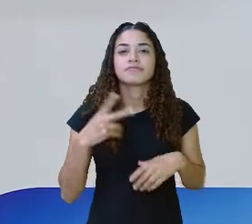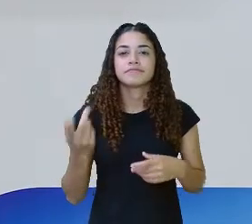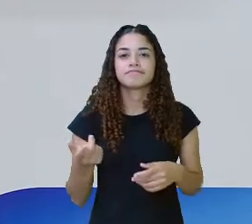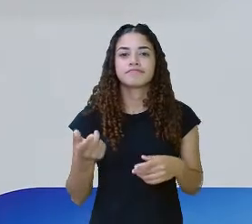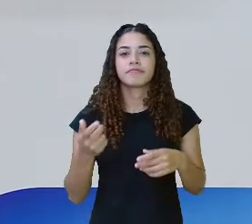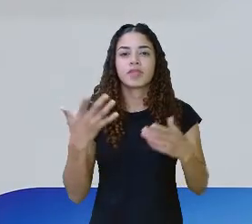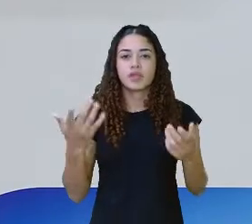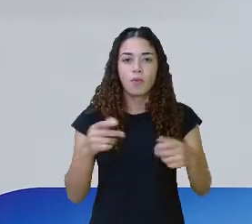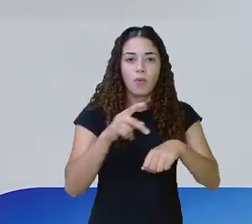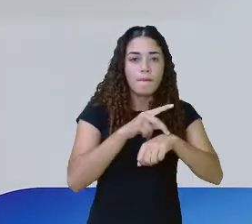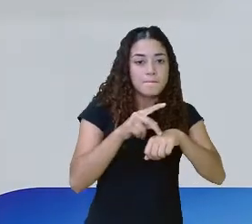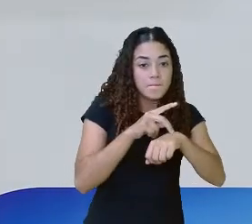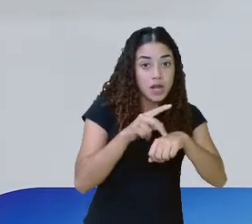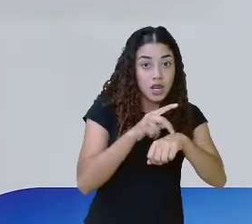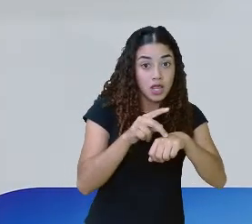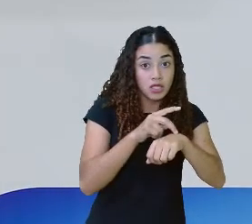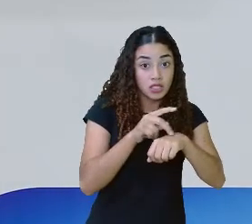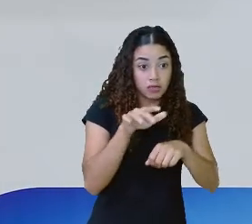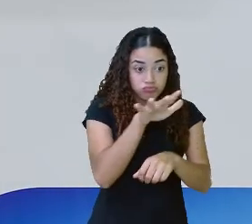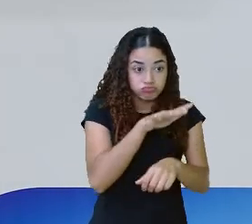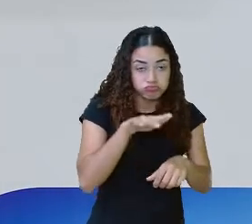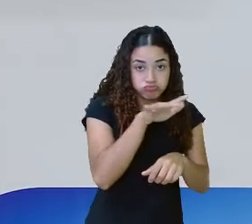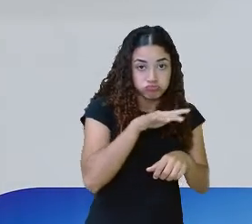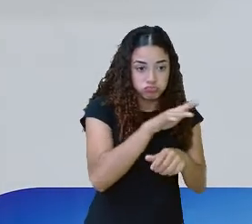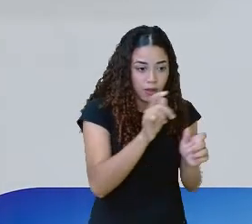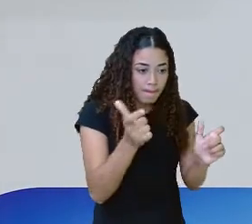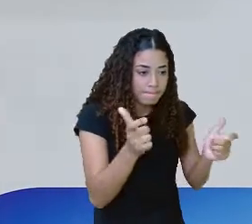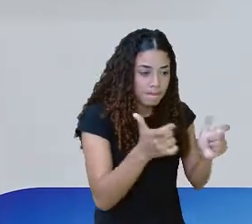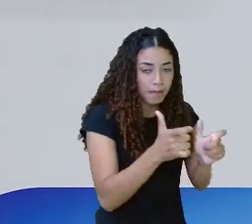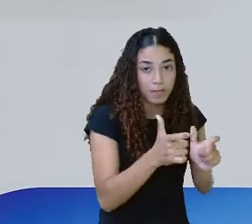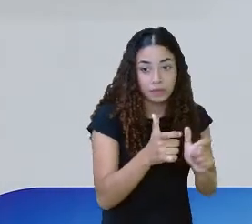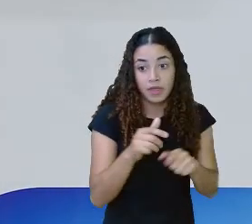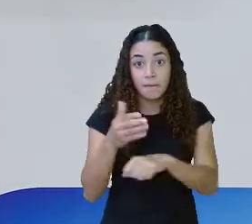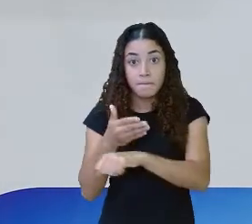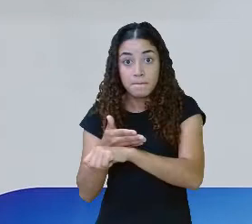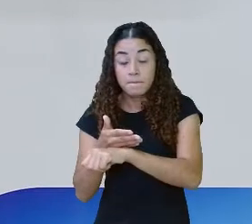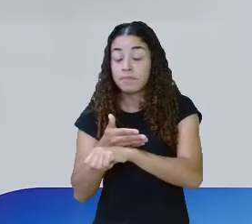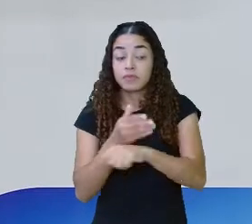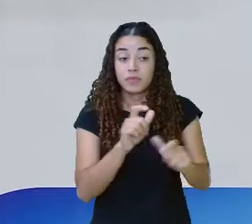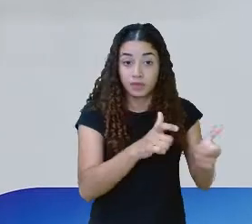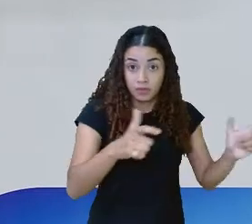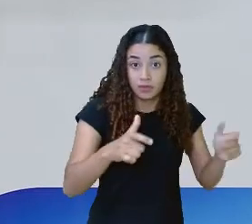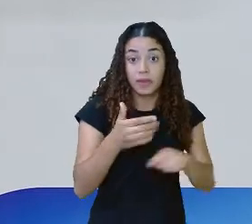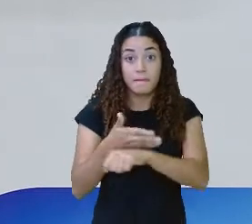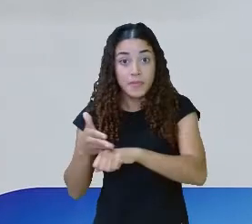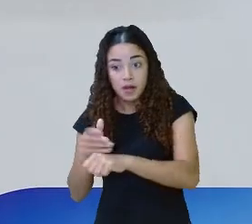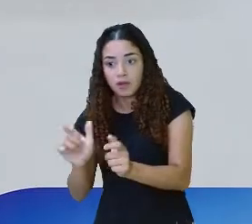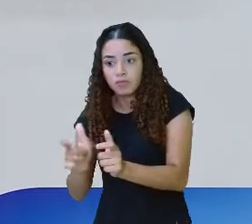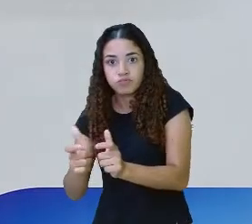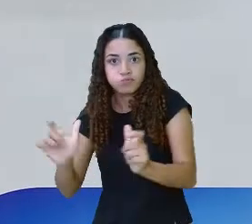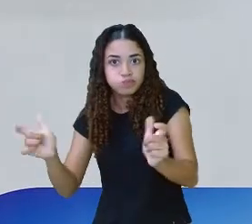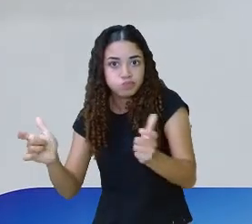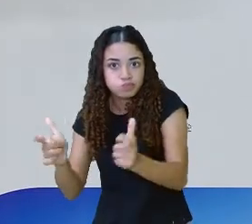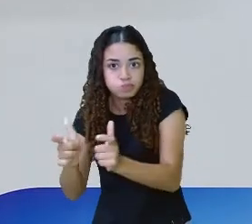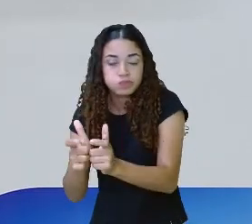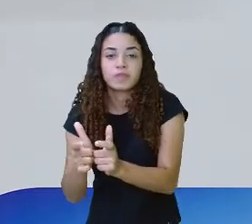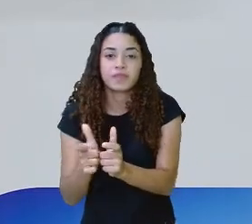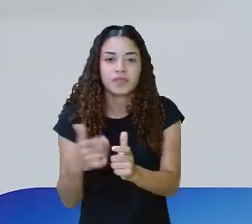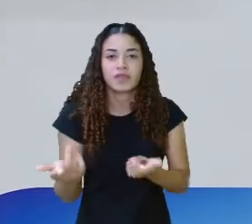a crescer essa população de mariposas pretas e diminuir a de mariposas brancas. Olha só a